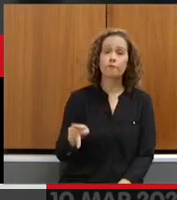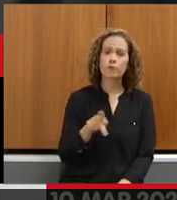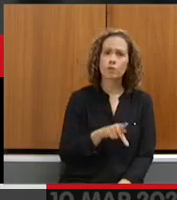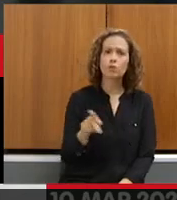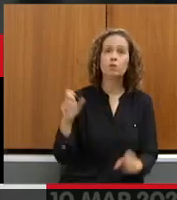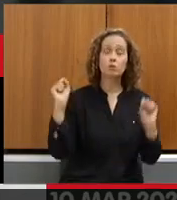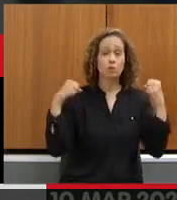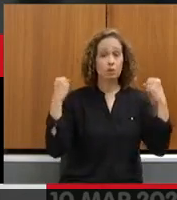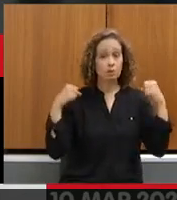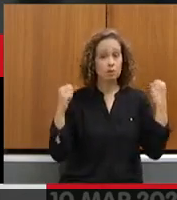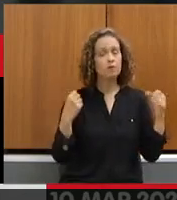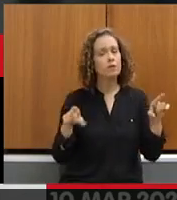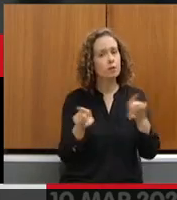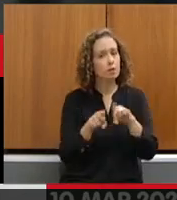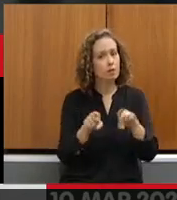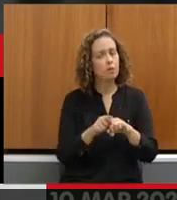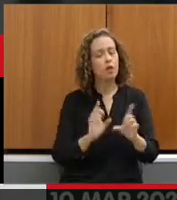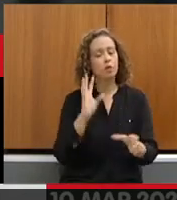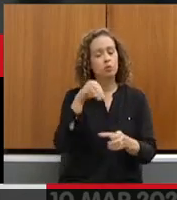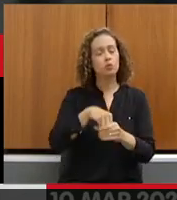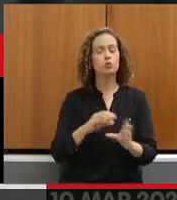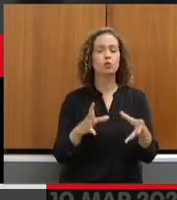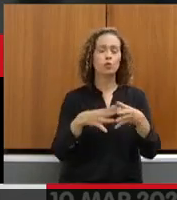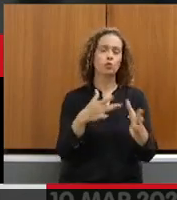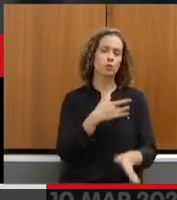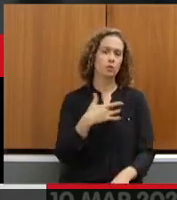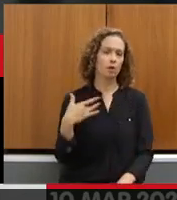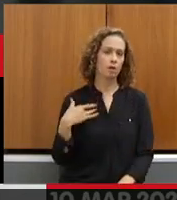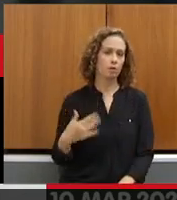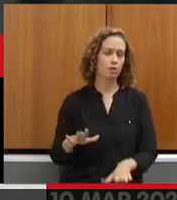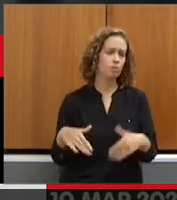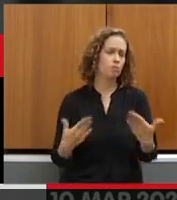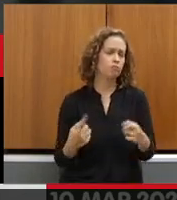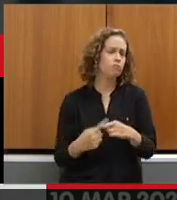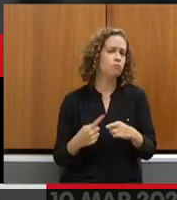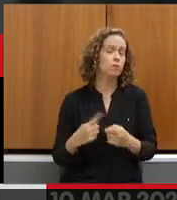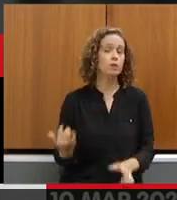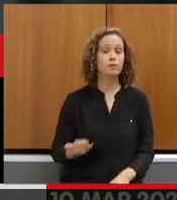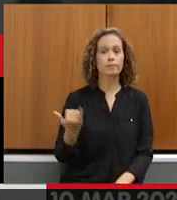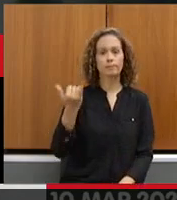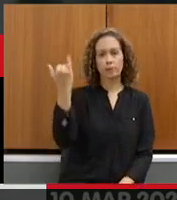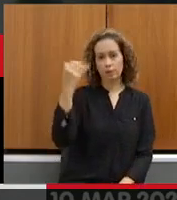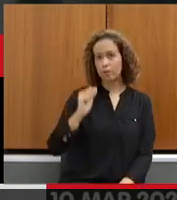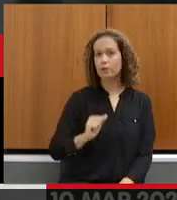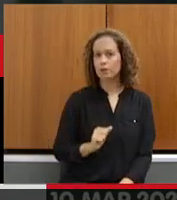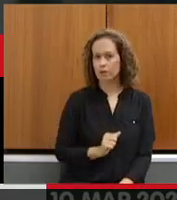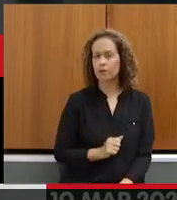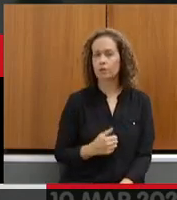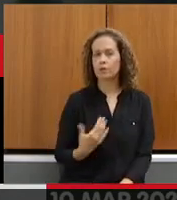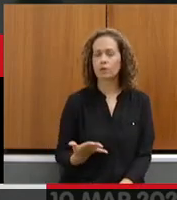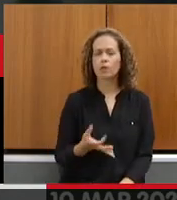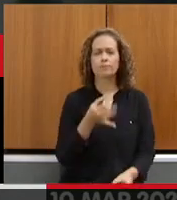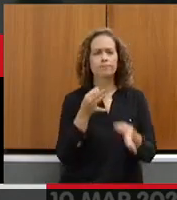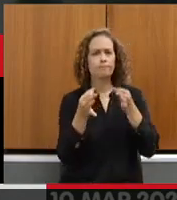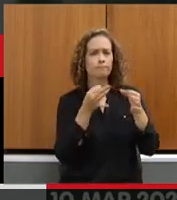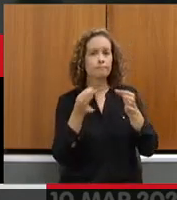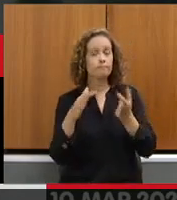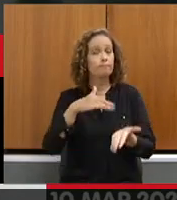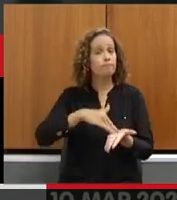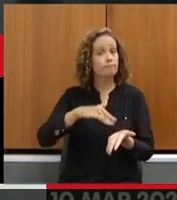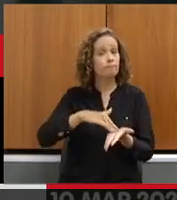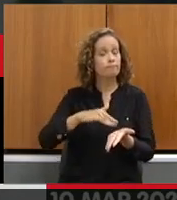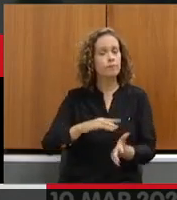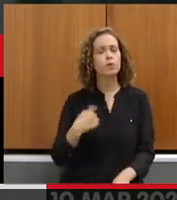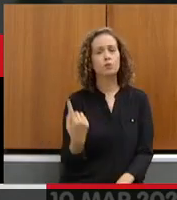promotoras da Saúde estão nesse grupo também então por que isso é importante porque do ponto de vista da secretaria